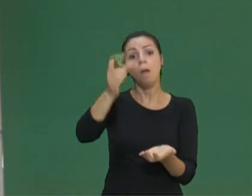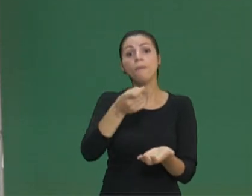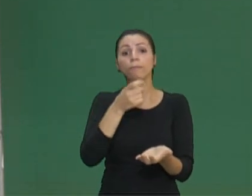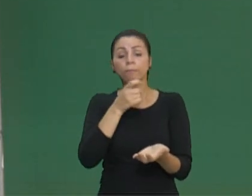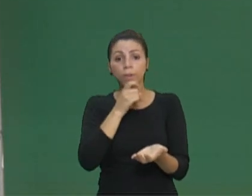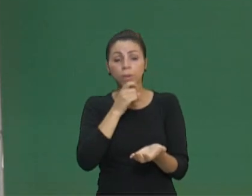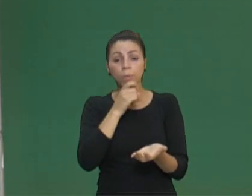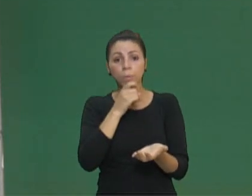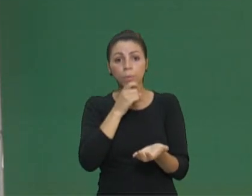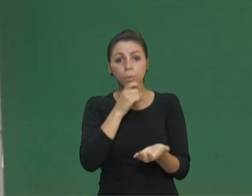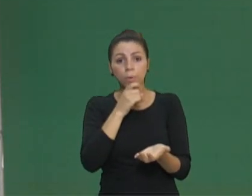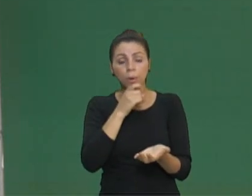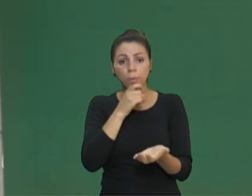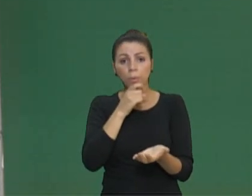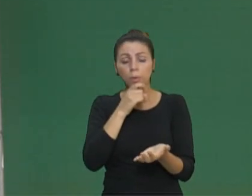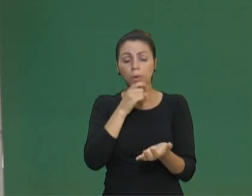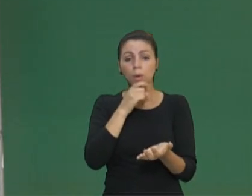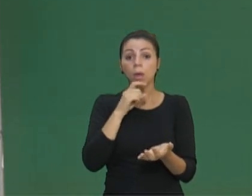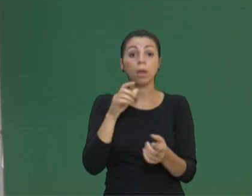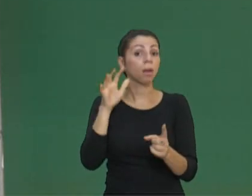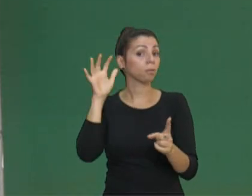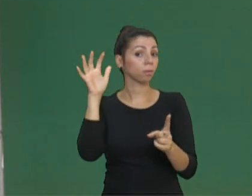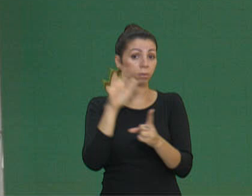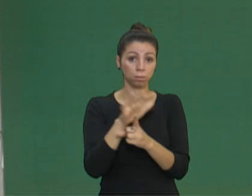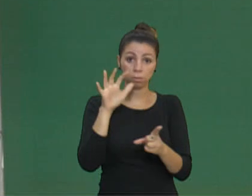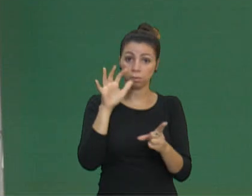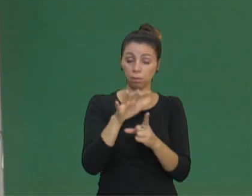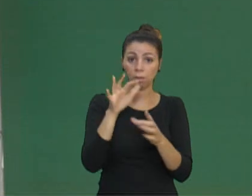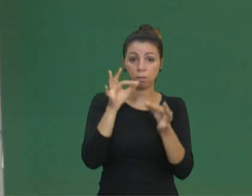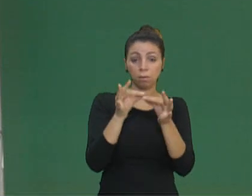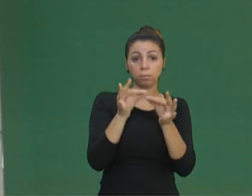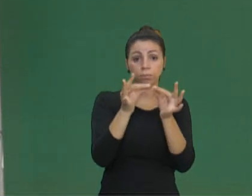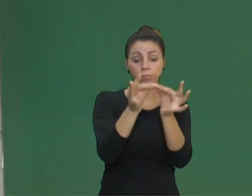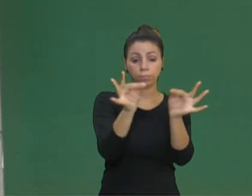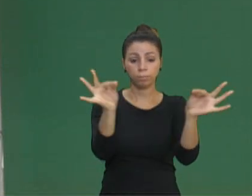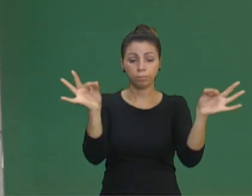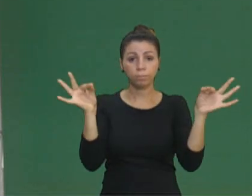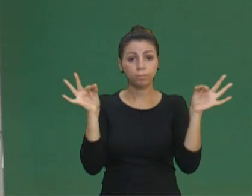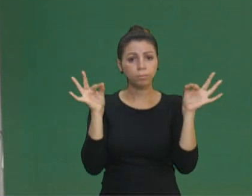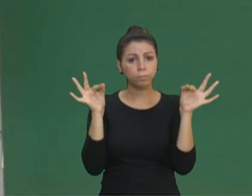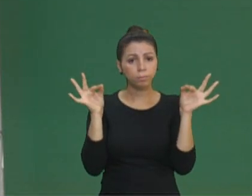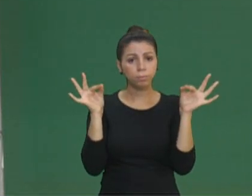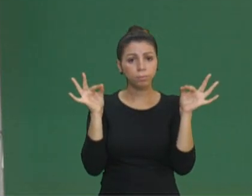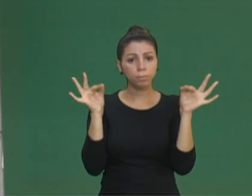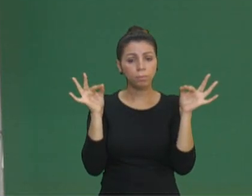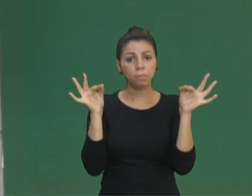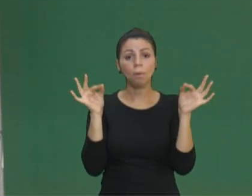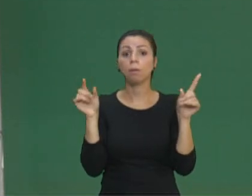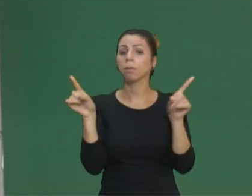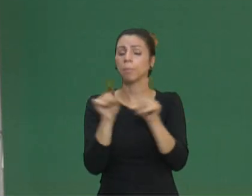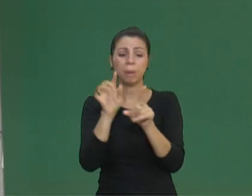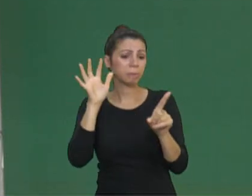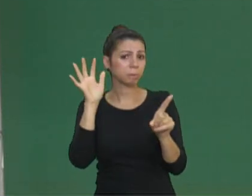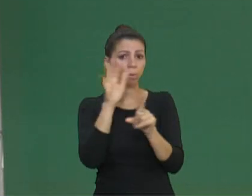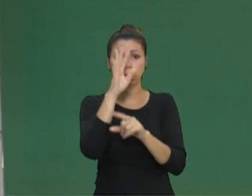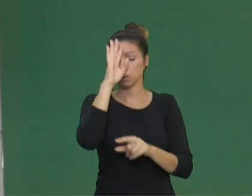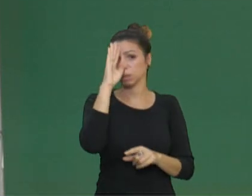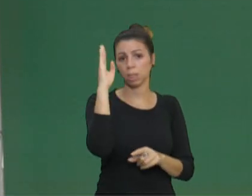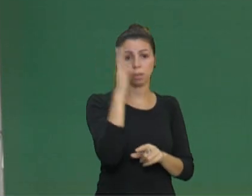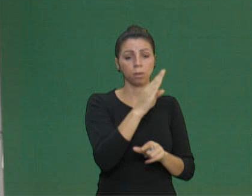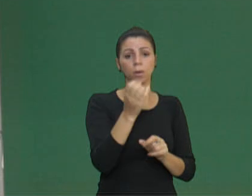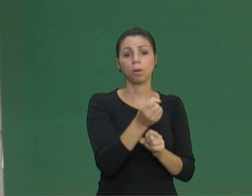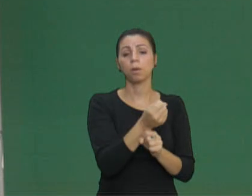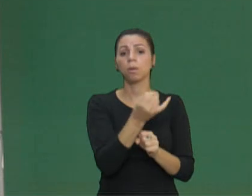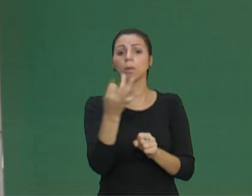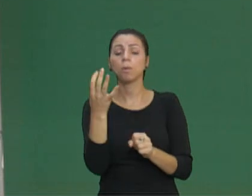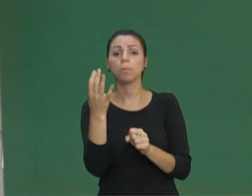também vai interferir, né? Por conta de essa distância, ela vai afetar diretamente a quantidade